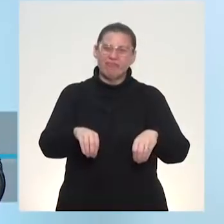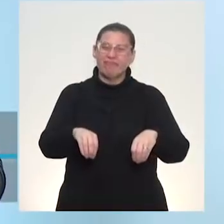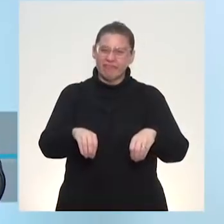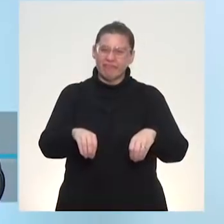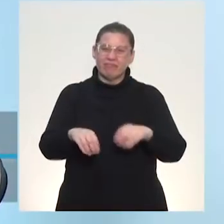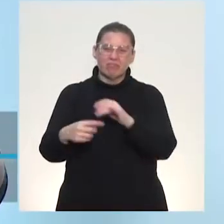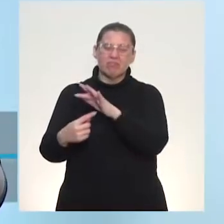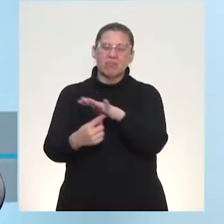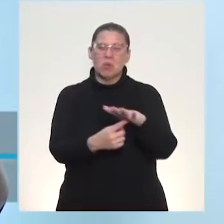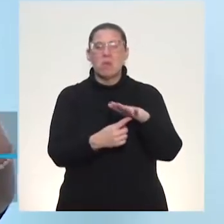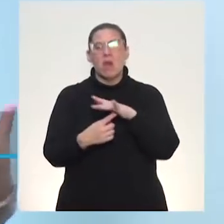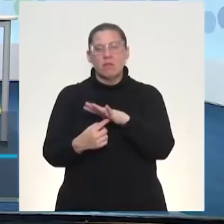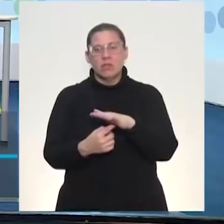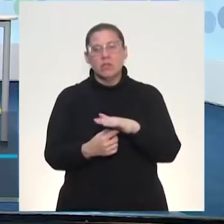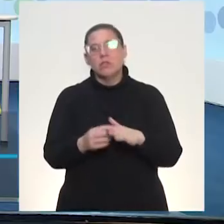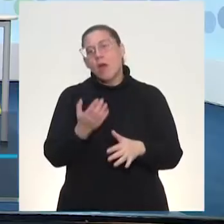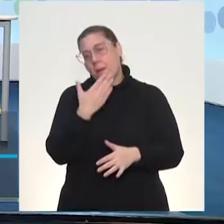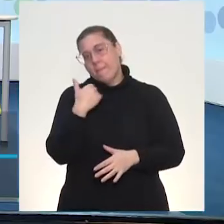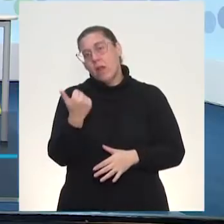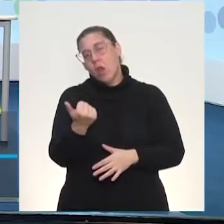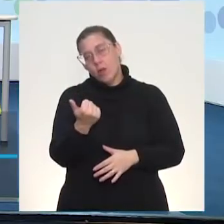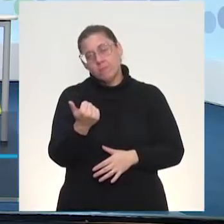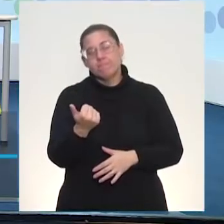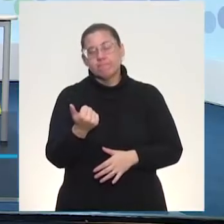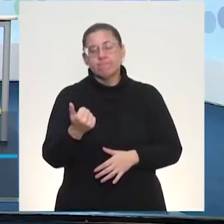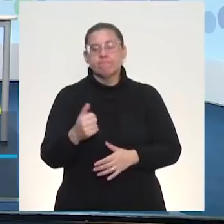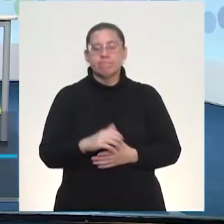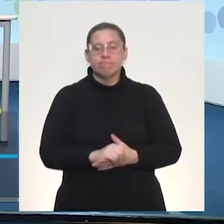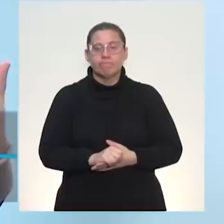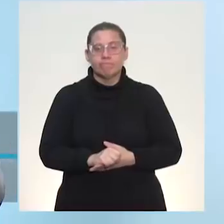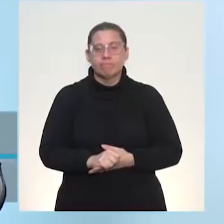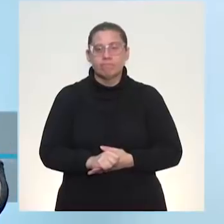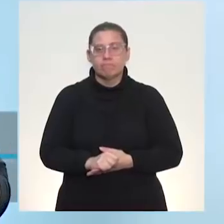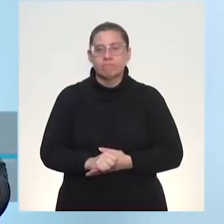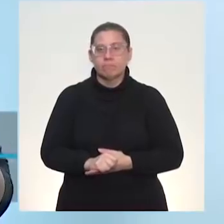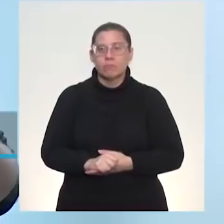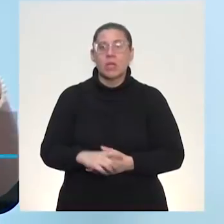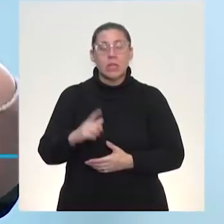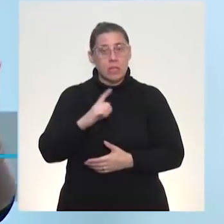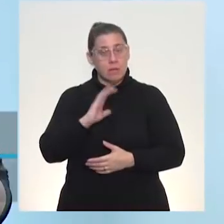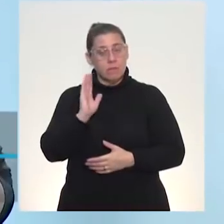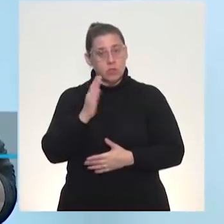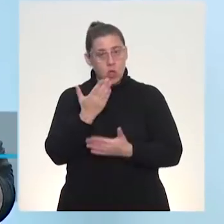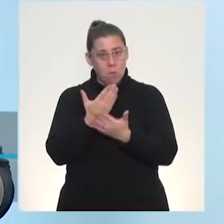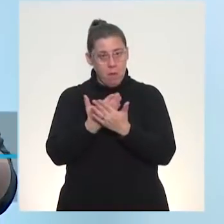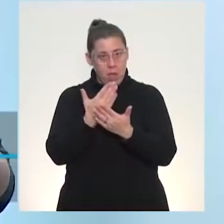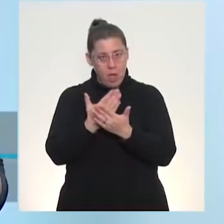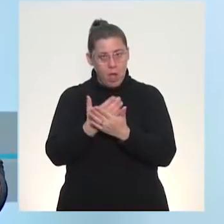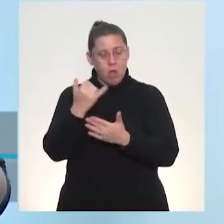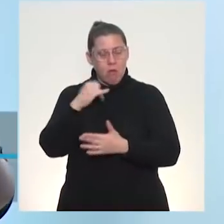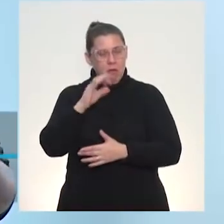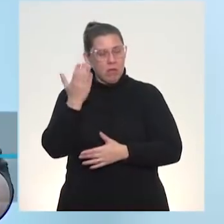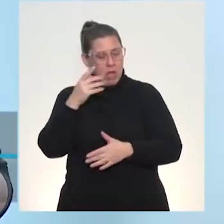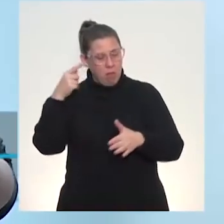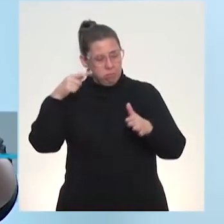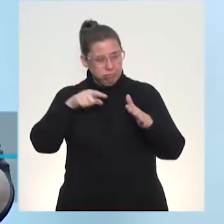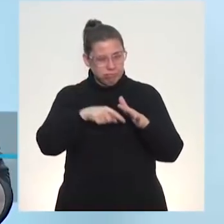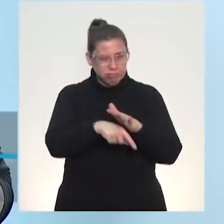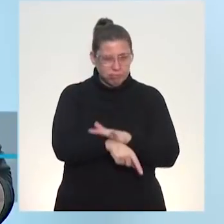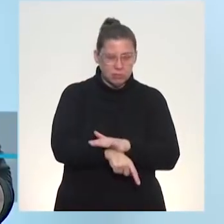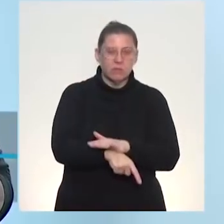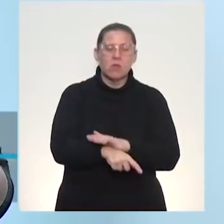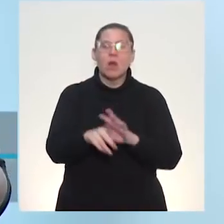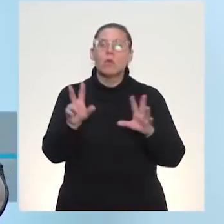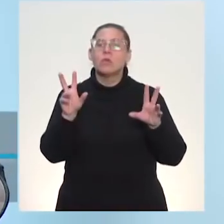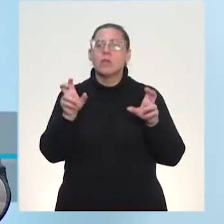estou fazendo. Então, a eficiência energética é muito sobre isso, né, professor Fábio? Já teve uma aula dessa para quem quiser se aprofundar mais sobre